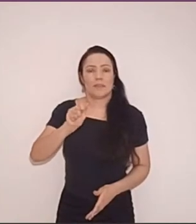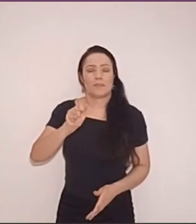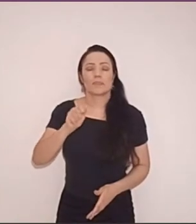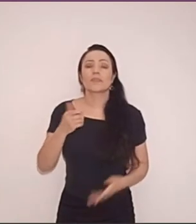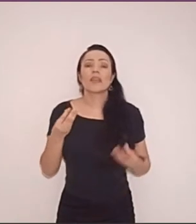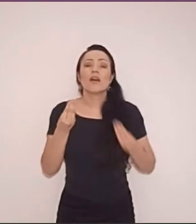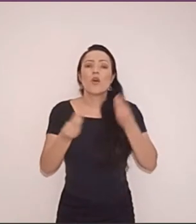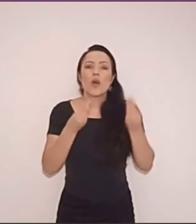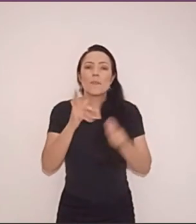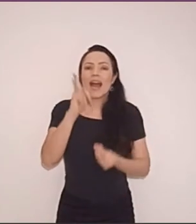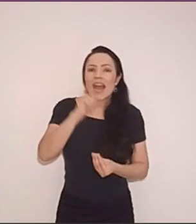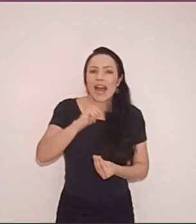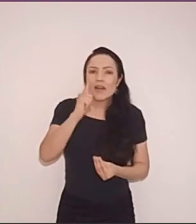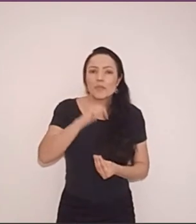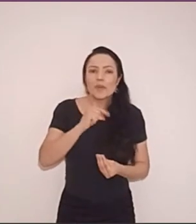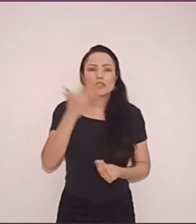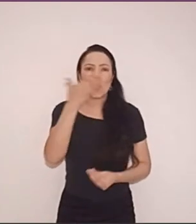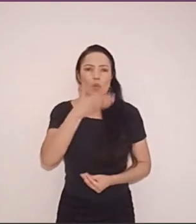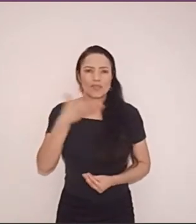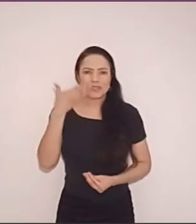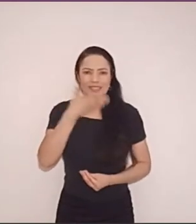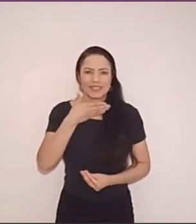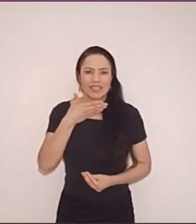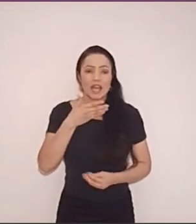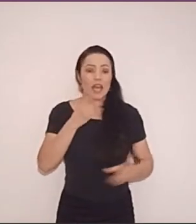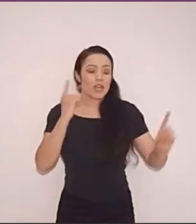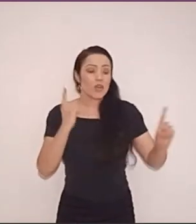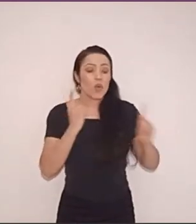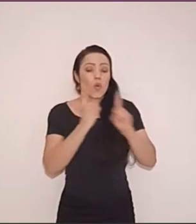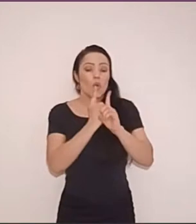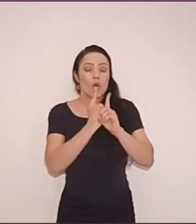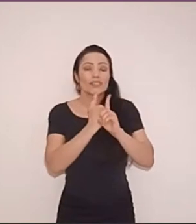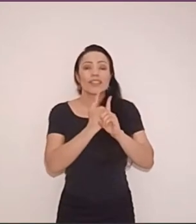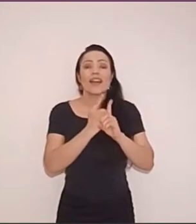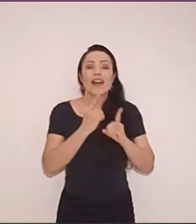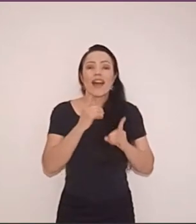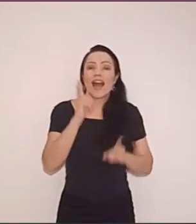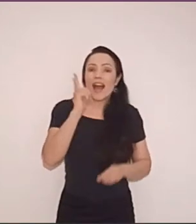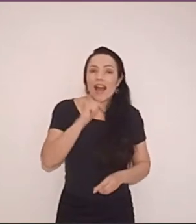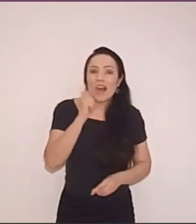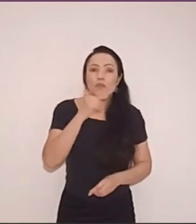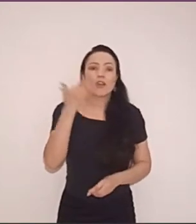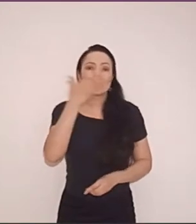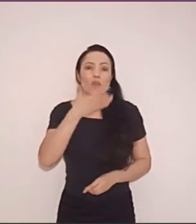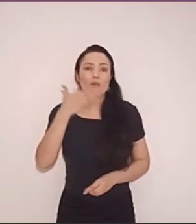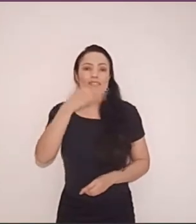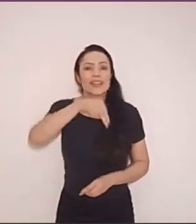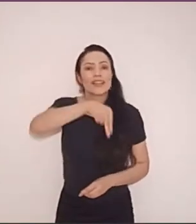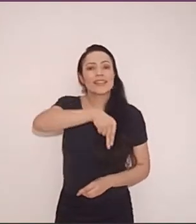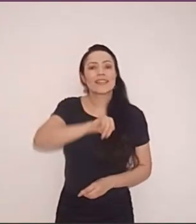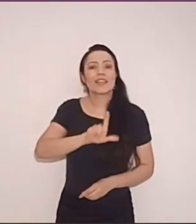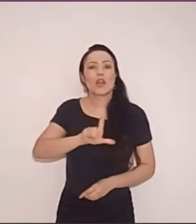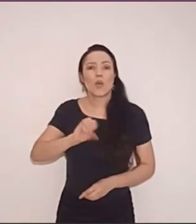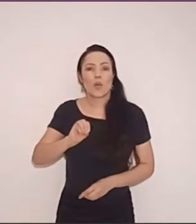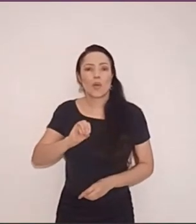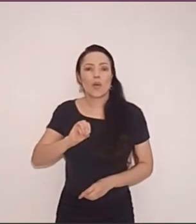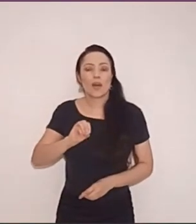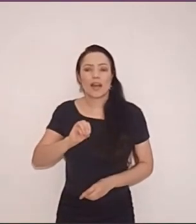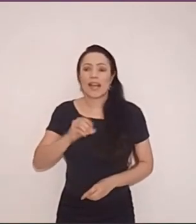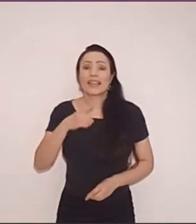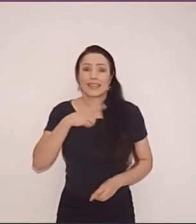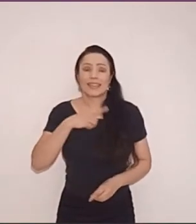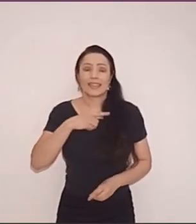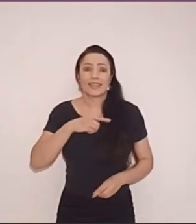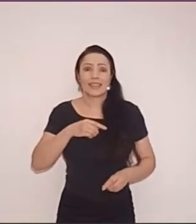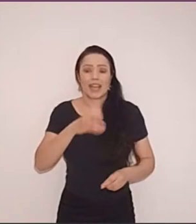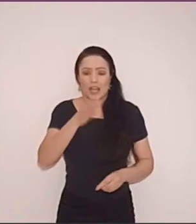como é que eles Água Doce desses rios encontra com as Águas Doces do Nilo e tem um oceano de água salgada no